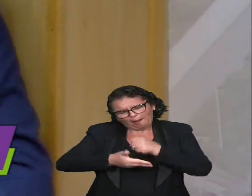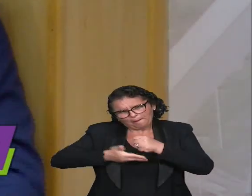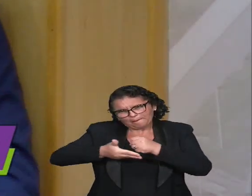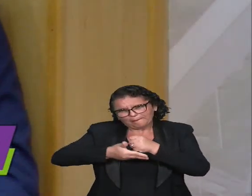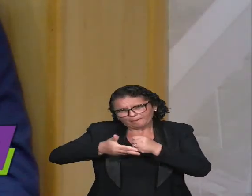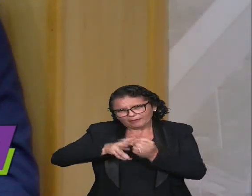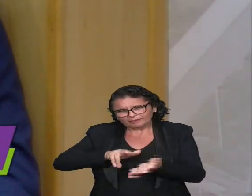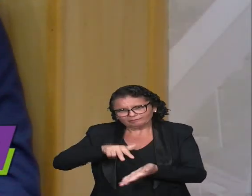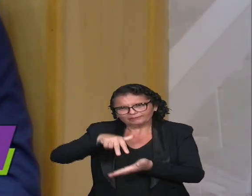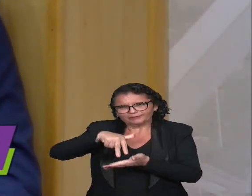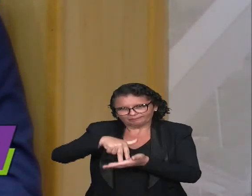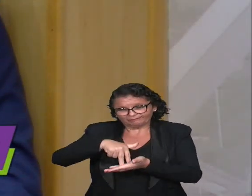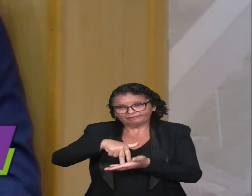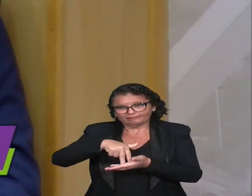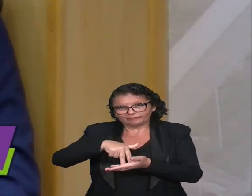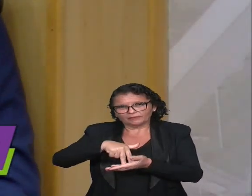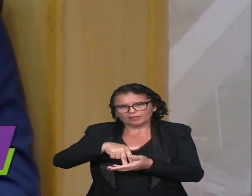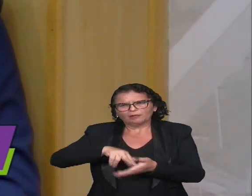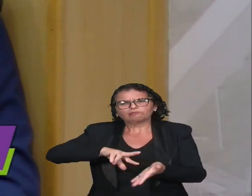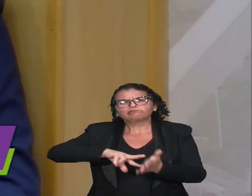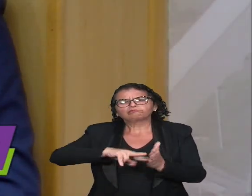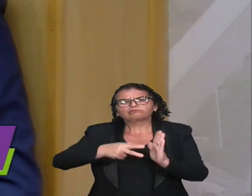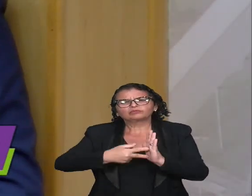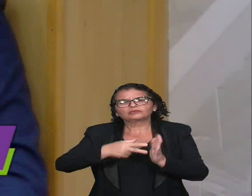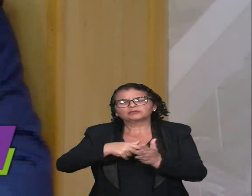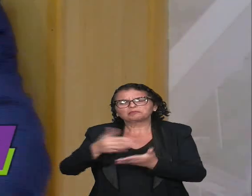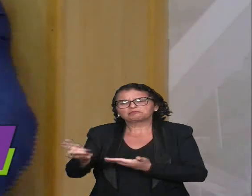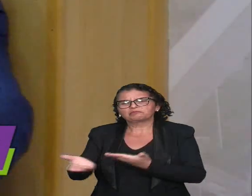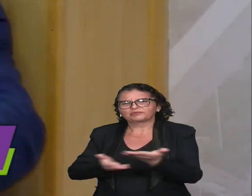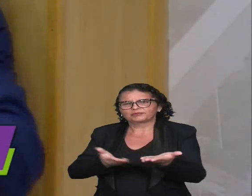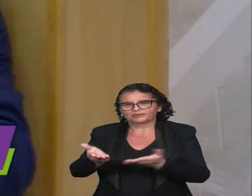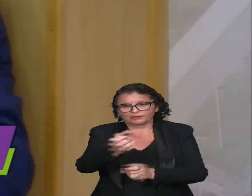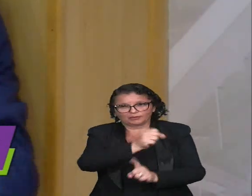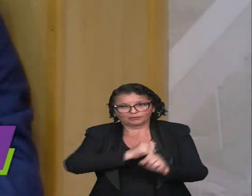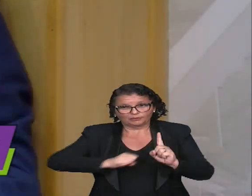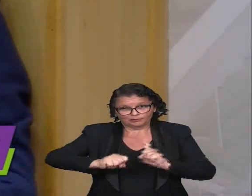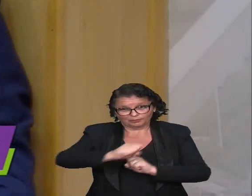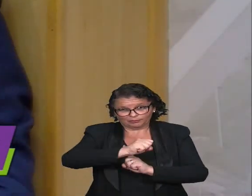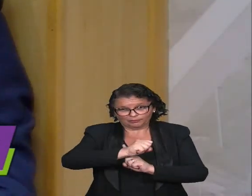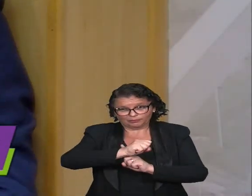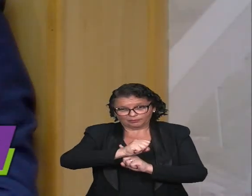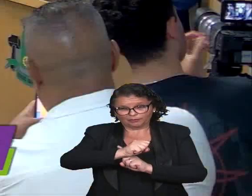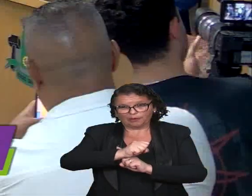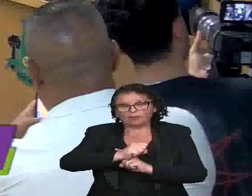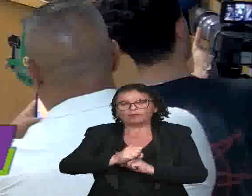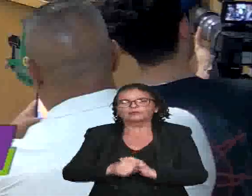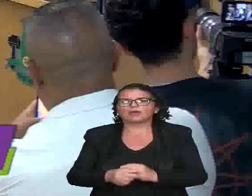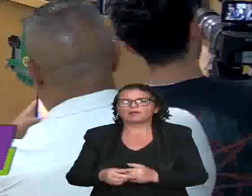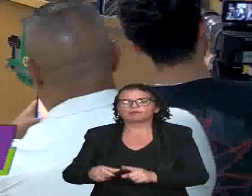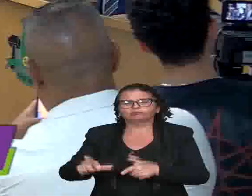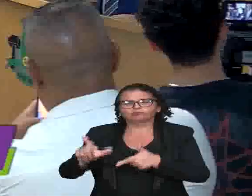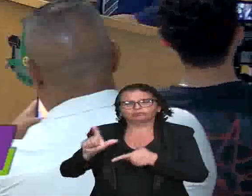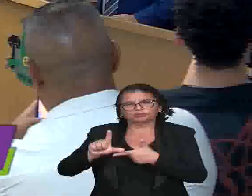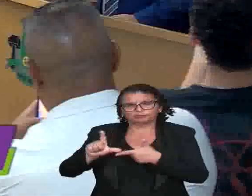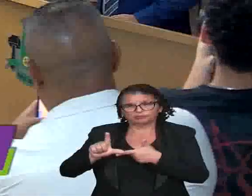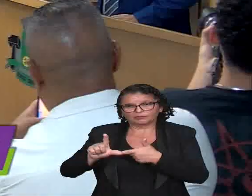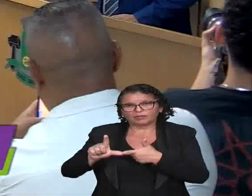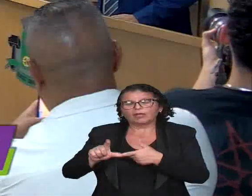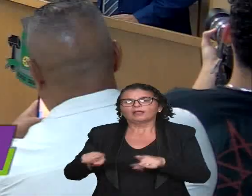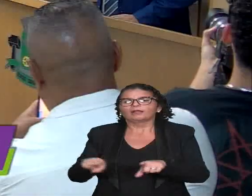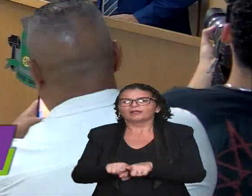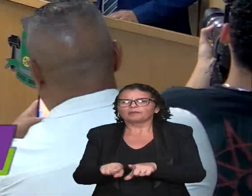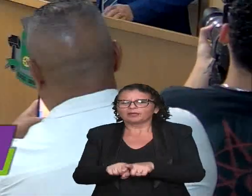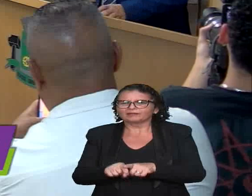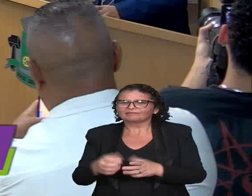fundamentos do que significa servir à sociedade por meio de um legislativo eh tive a honra de